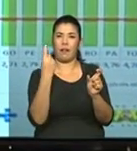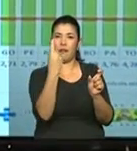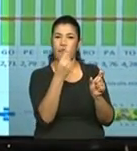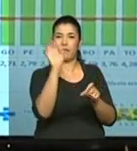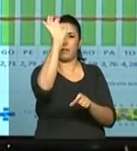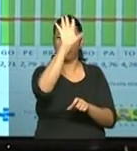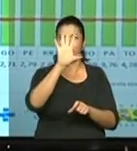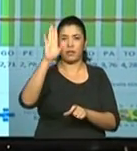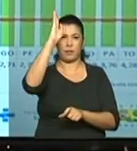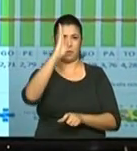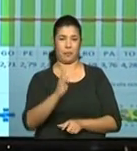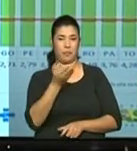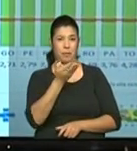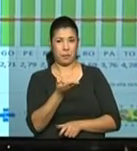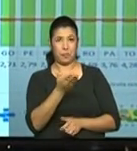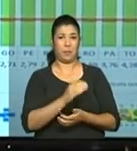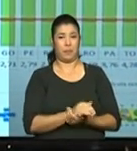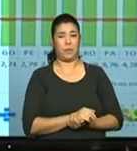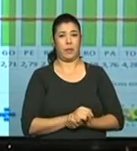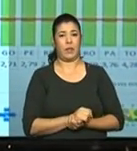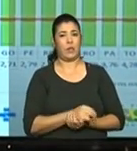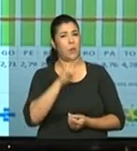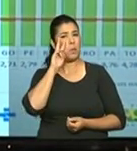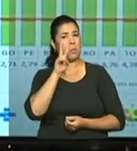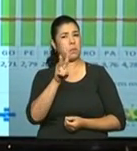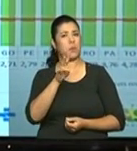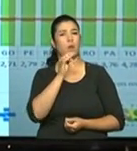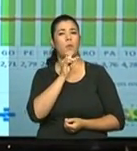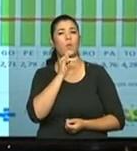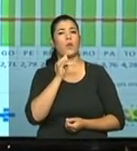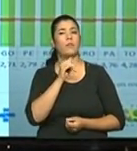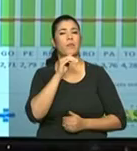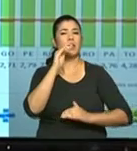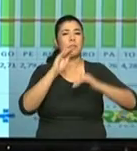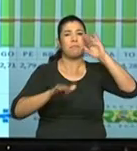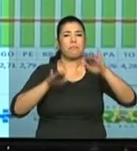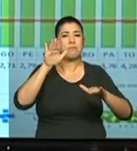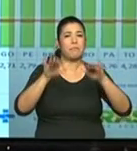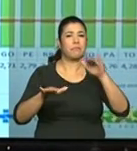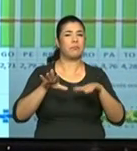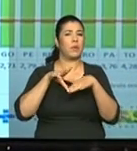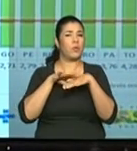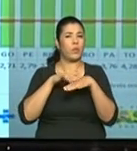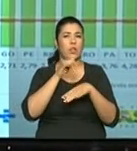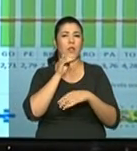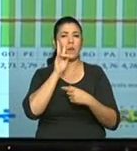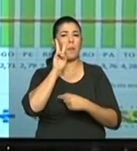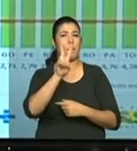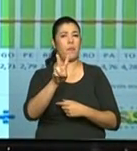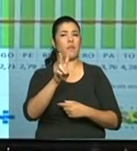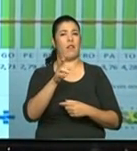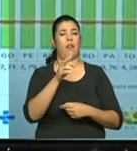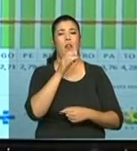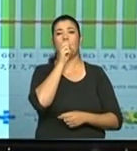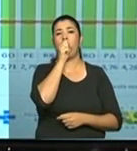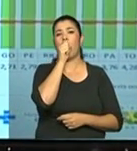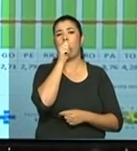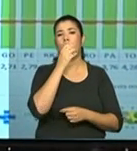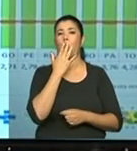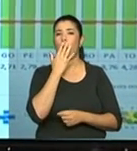para mostrar quão irregular é a distribuição da doença no país. Ali em laranja, nós temos os